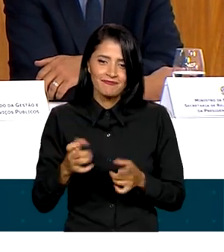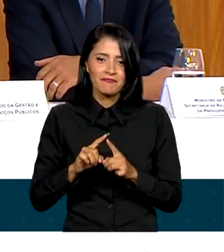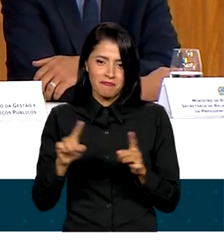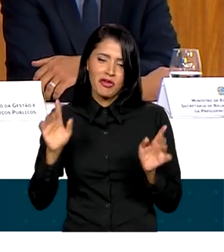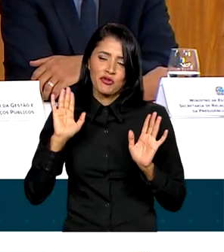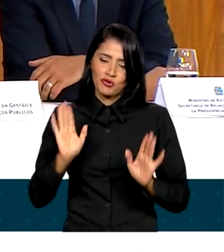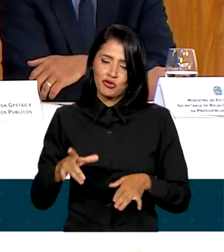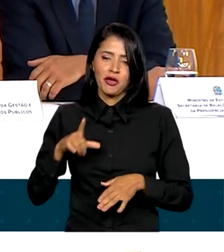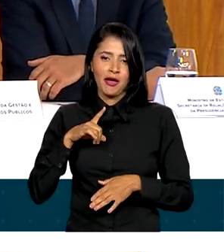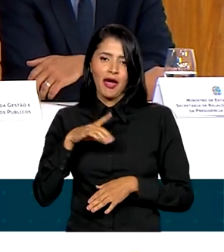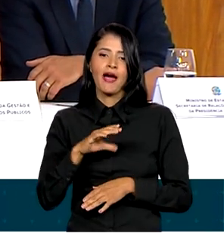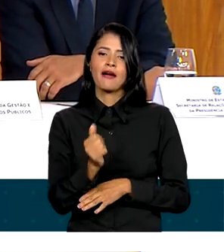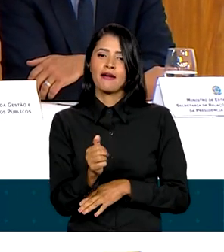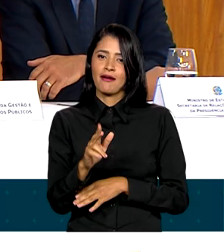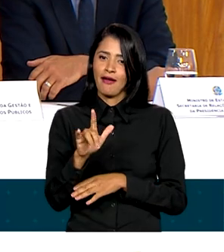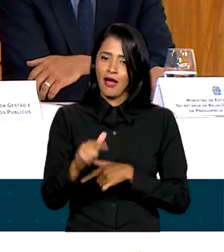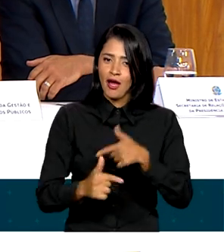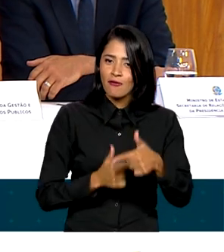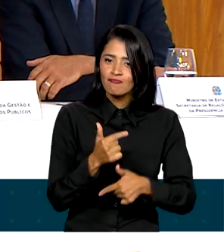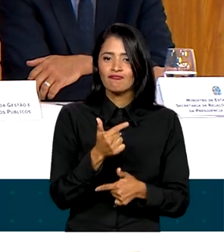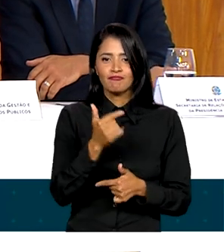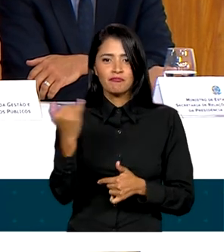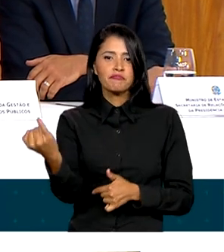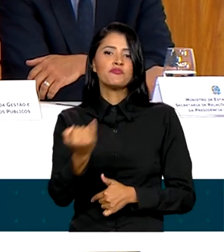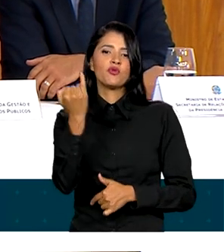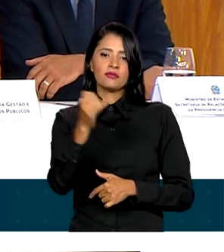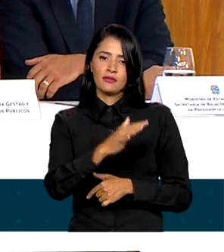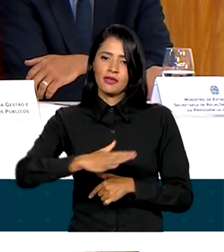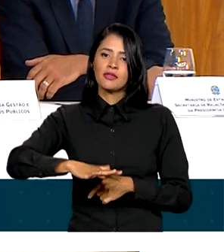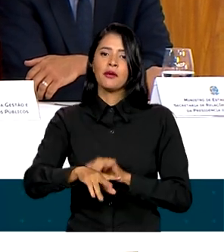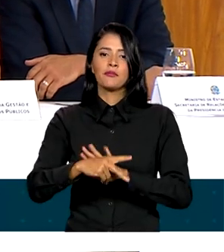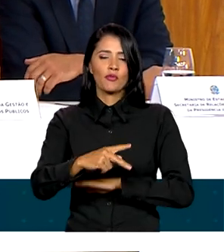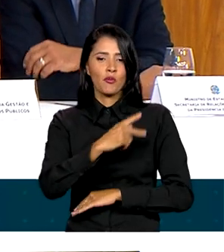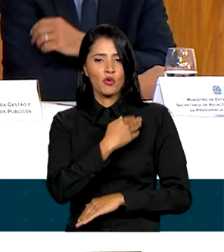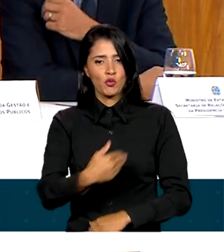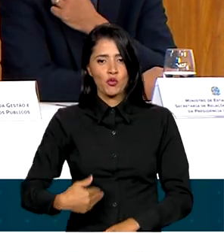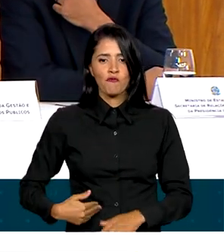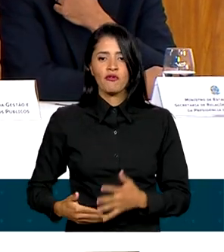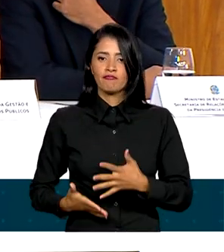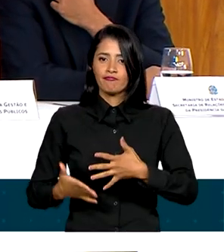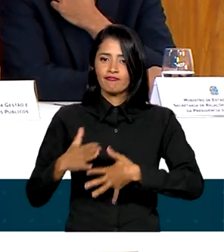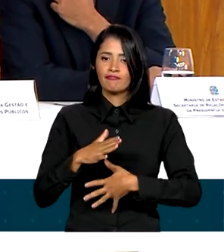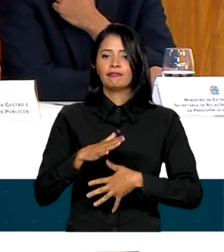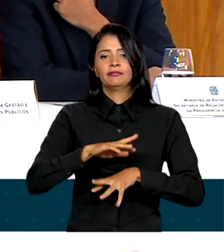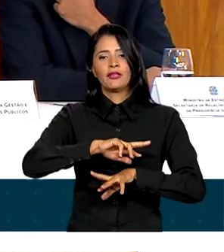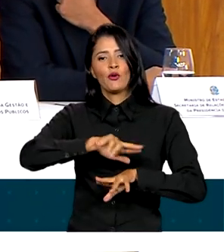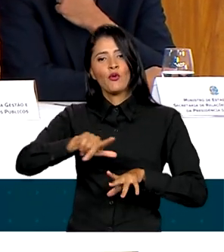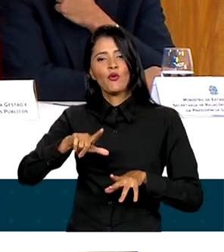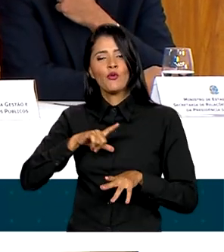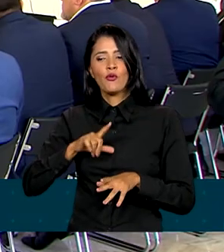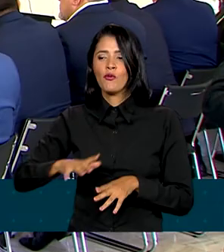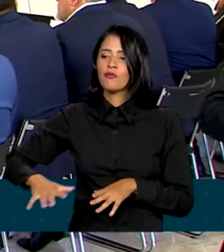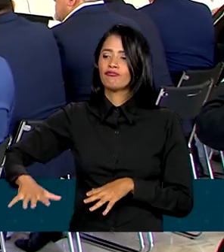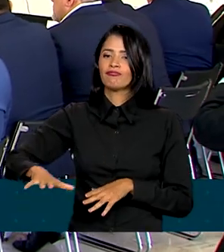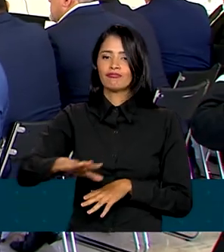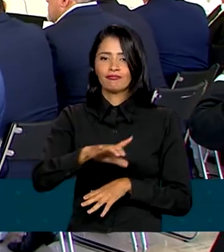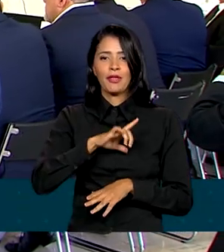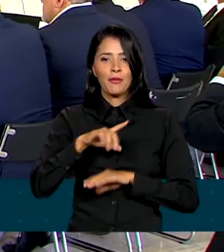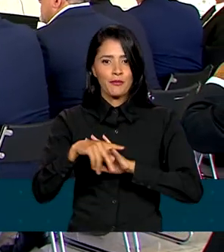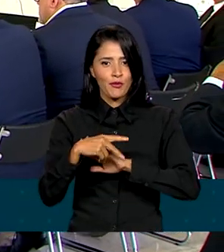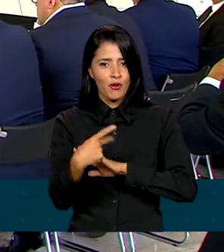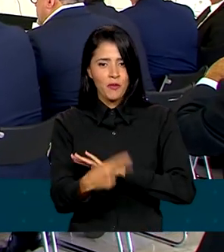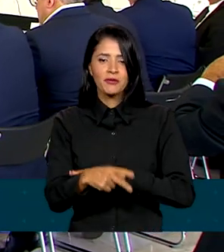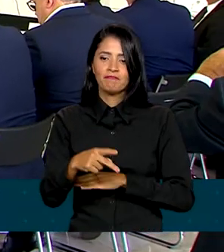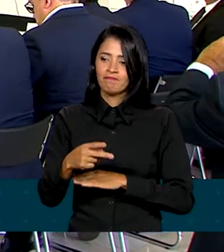cargos importantes em todas as áreas, né, dos governos, em todos os níveis, né, em todas as esferas subnacionais. Saudar